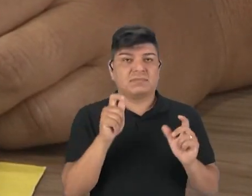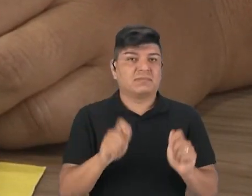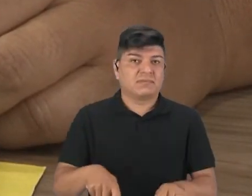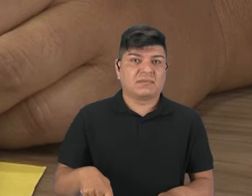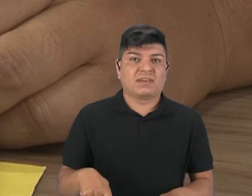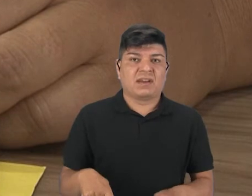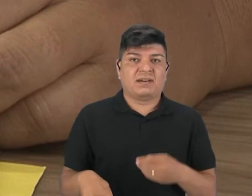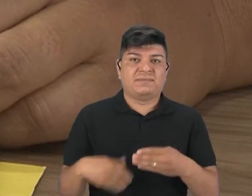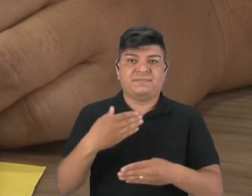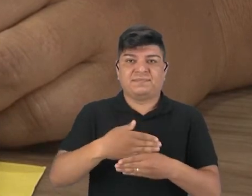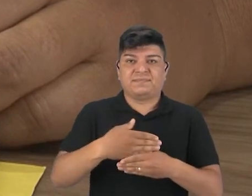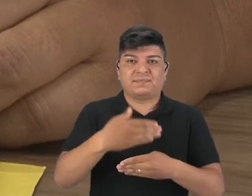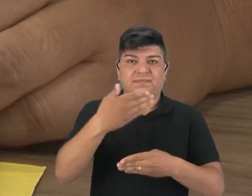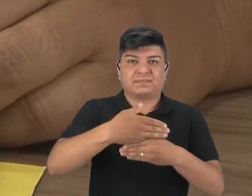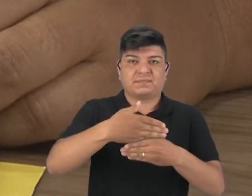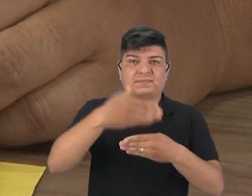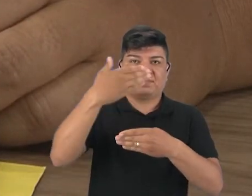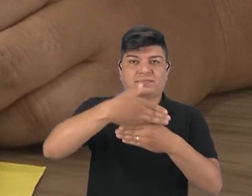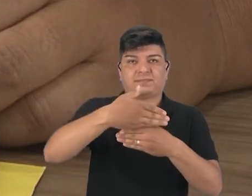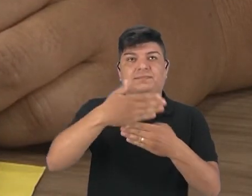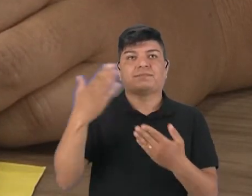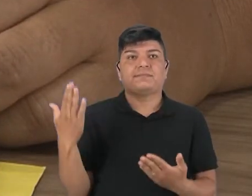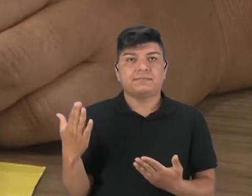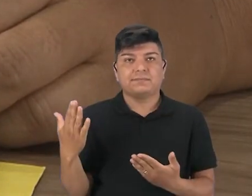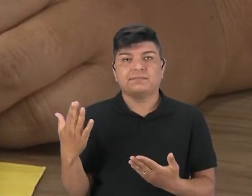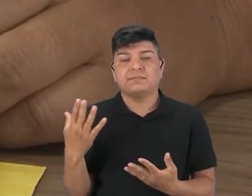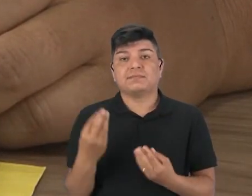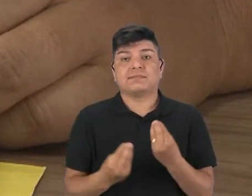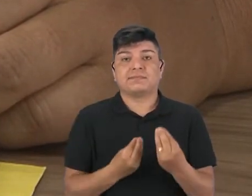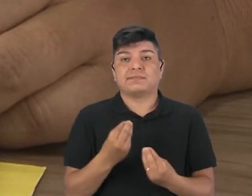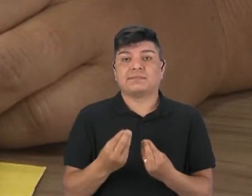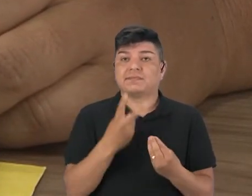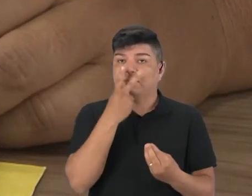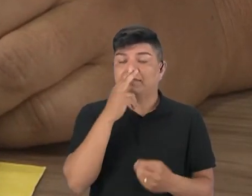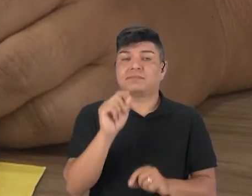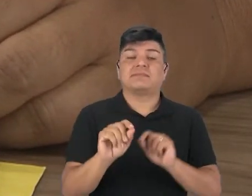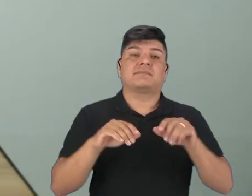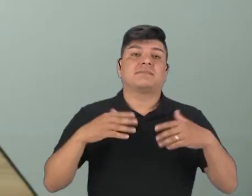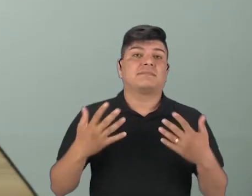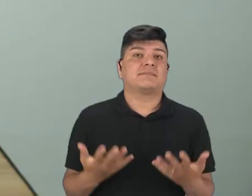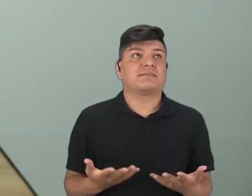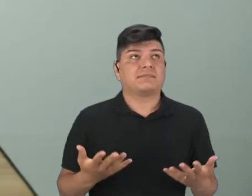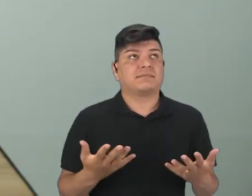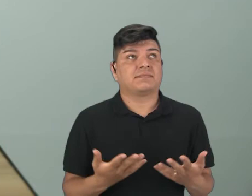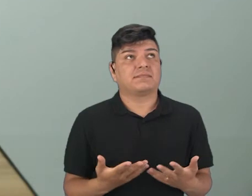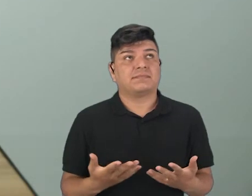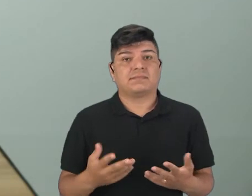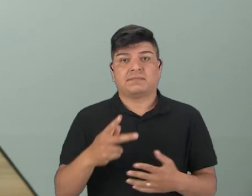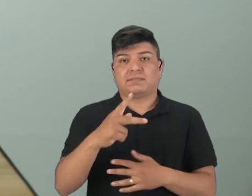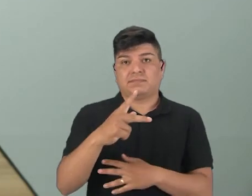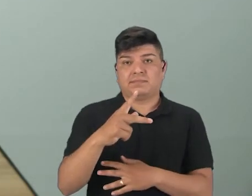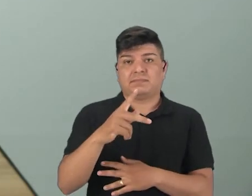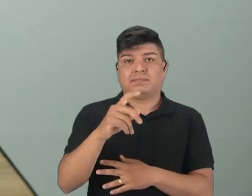né, a forma que o tijolo se parece, que é um